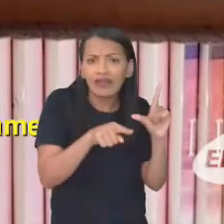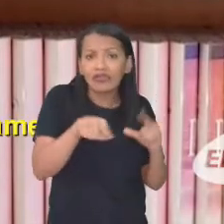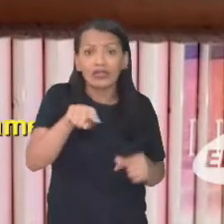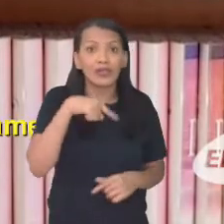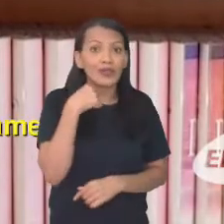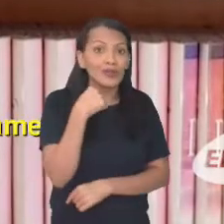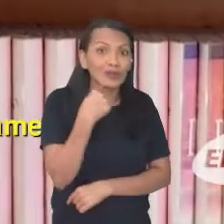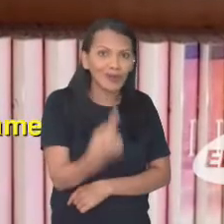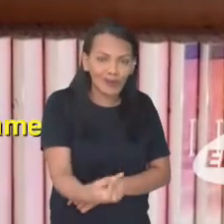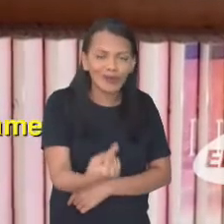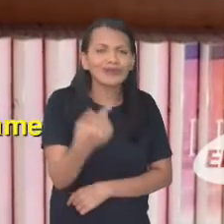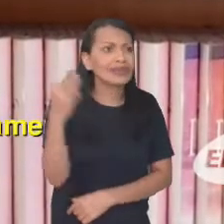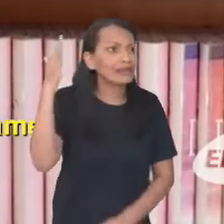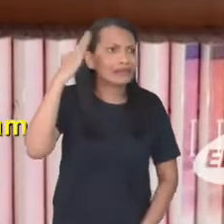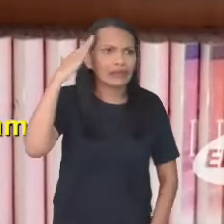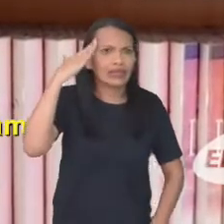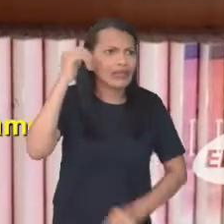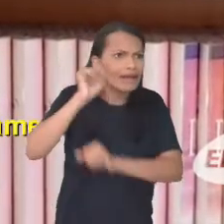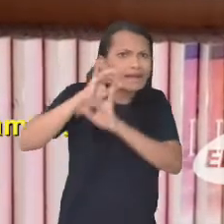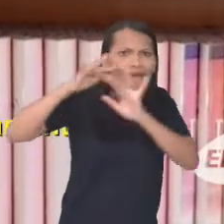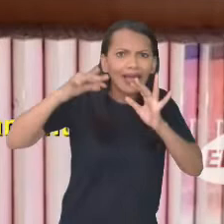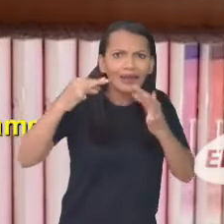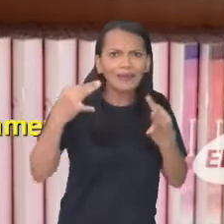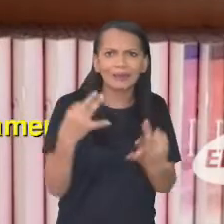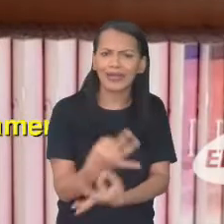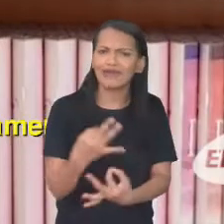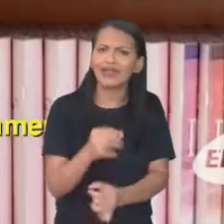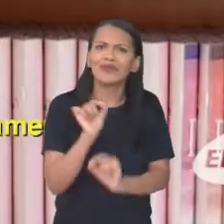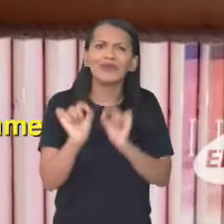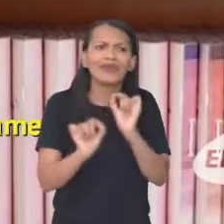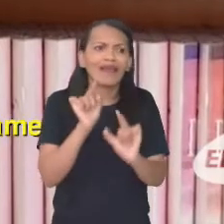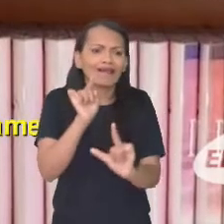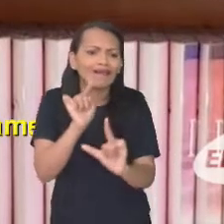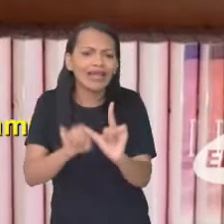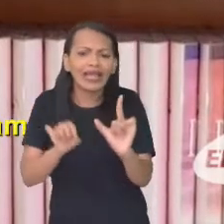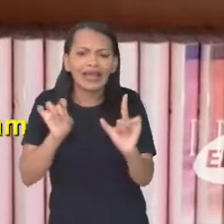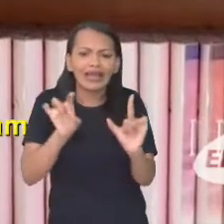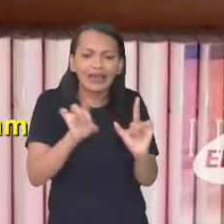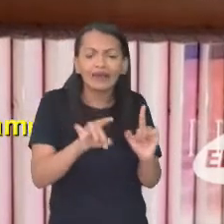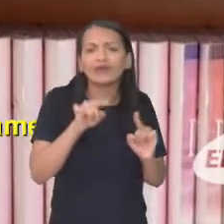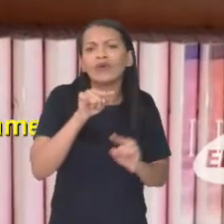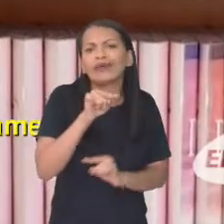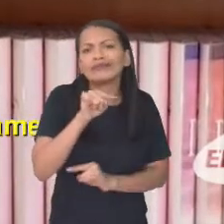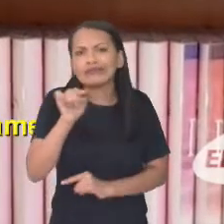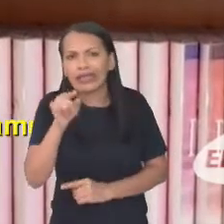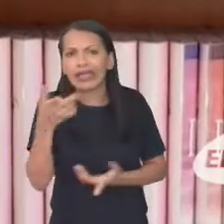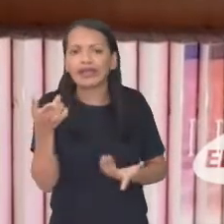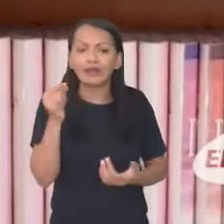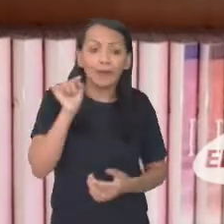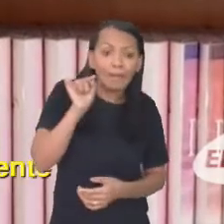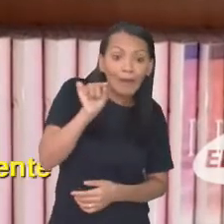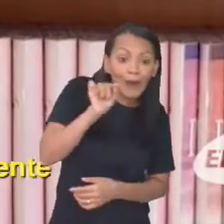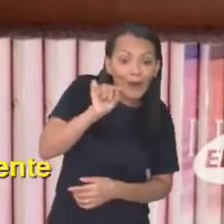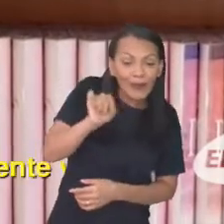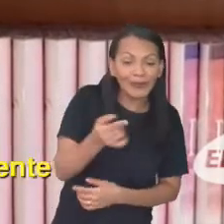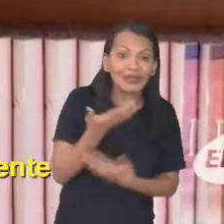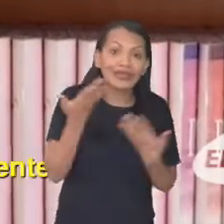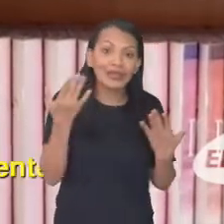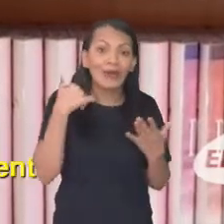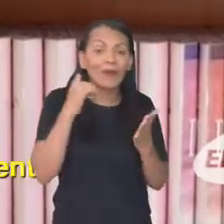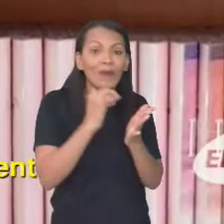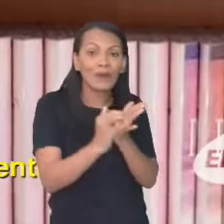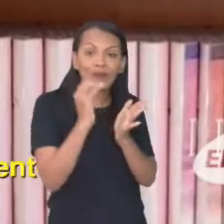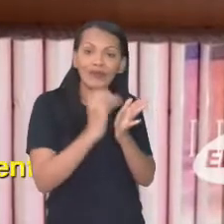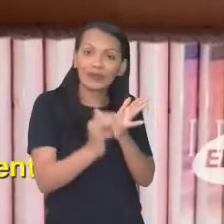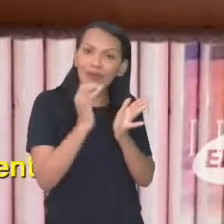consegue entender perfeitamente o que são cada letra, acentuação, pontuação. Então, o Braille ele